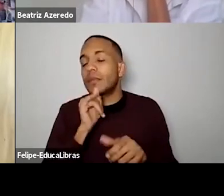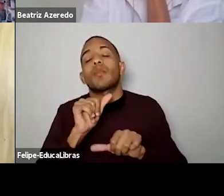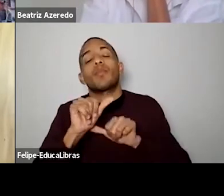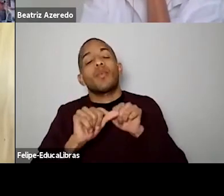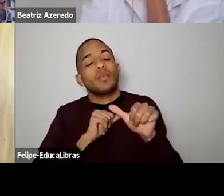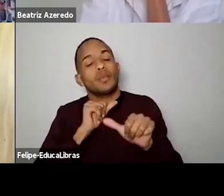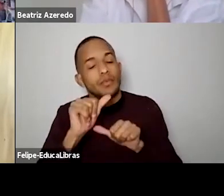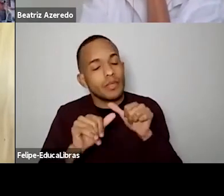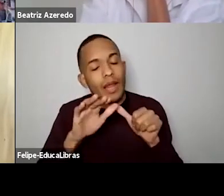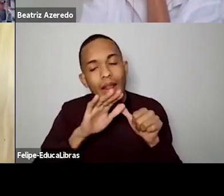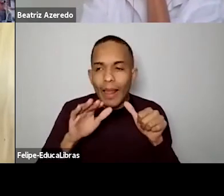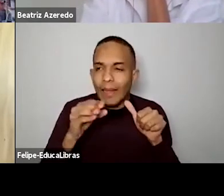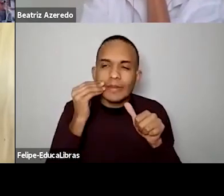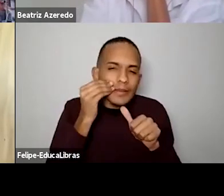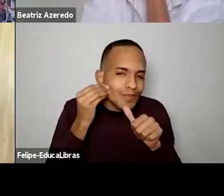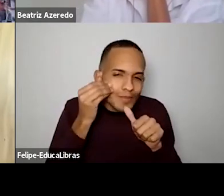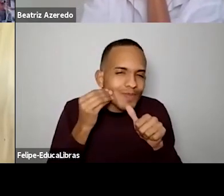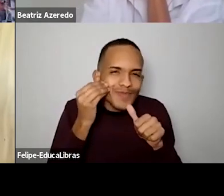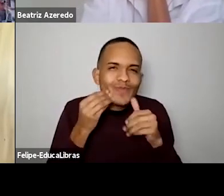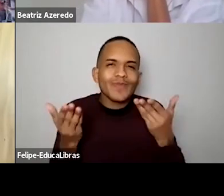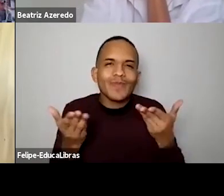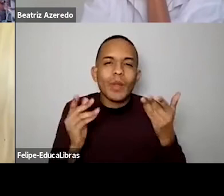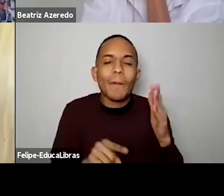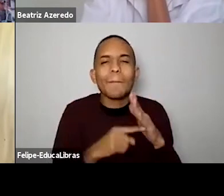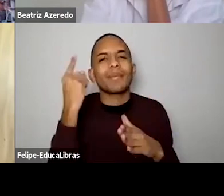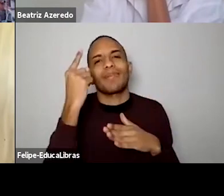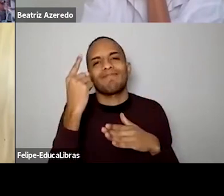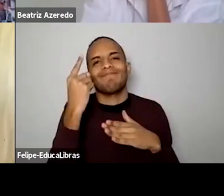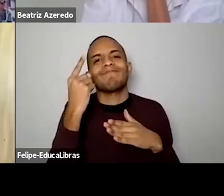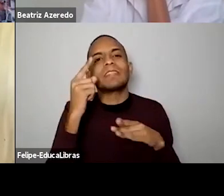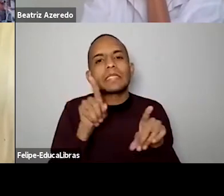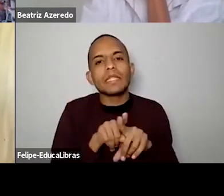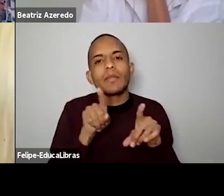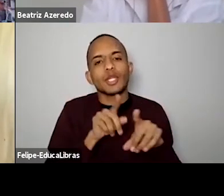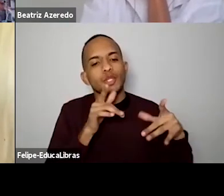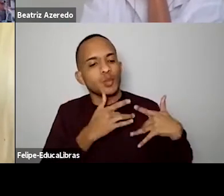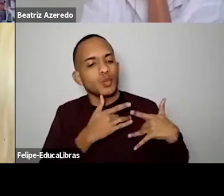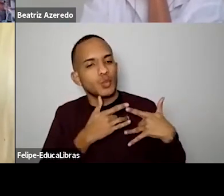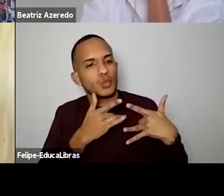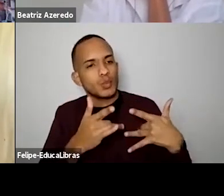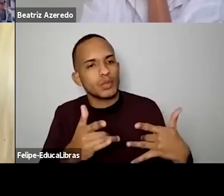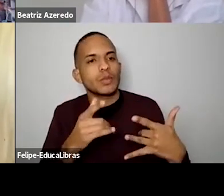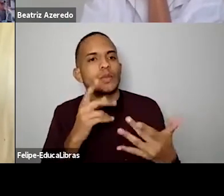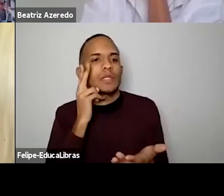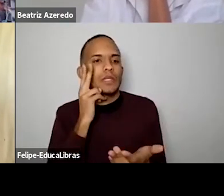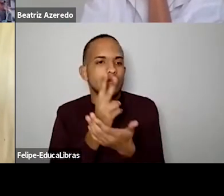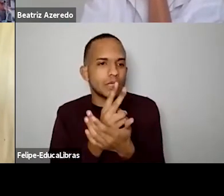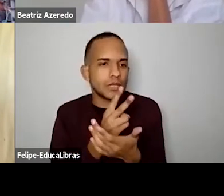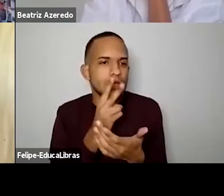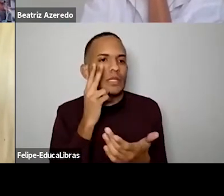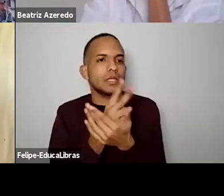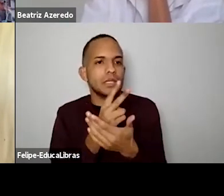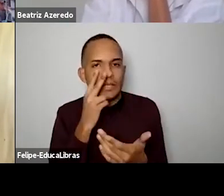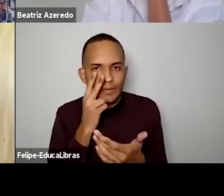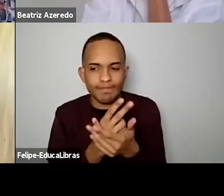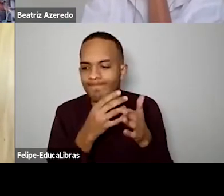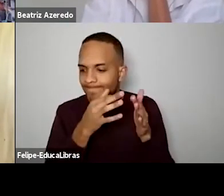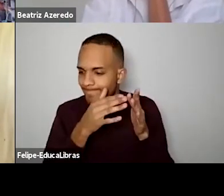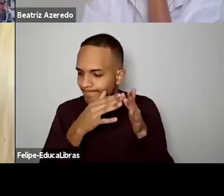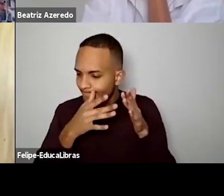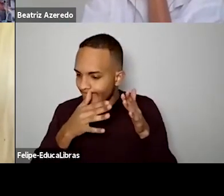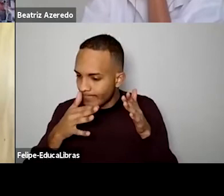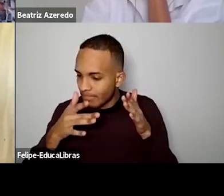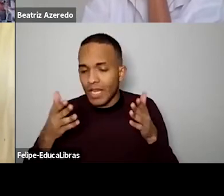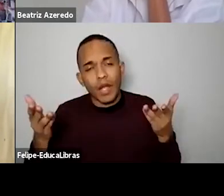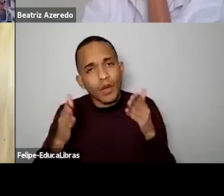pessoas que estão experimentando isso pela primeira vez em doadores recorrentes pelos próximos tempos, que é o nosso grande objetivo,